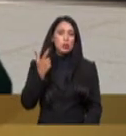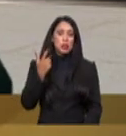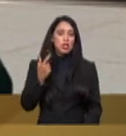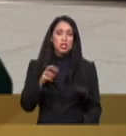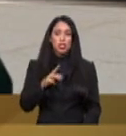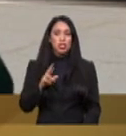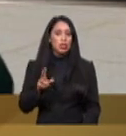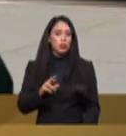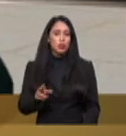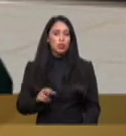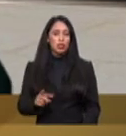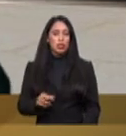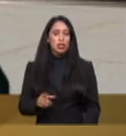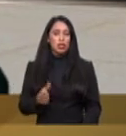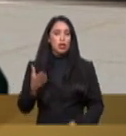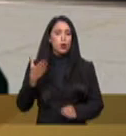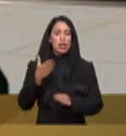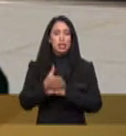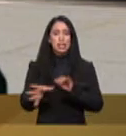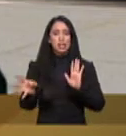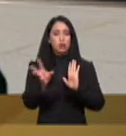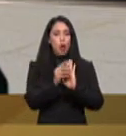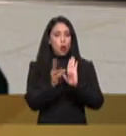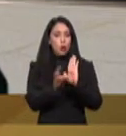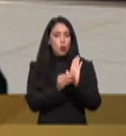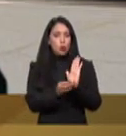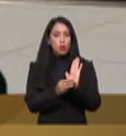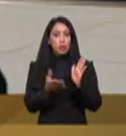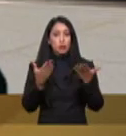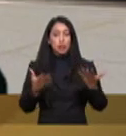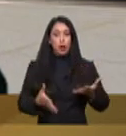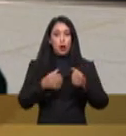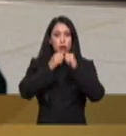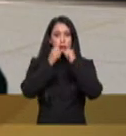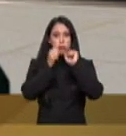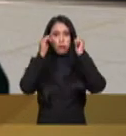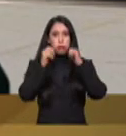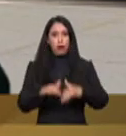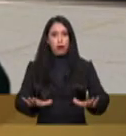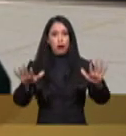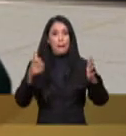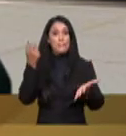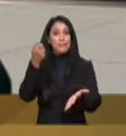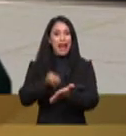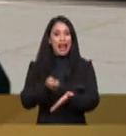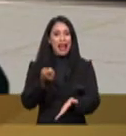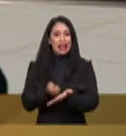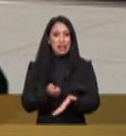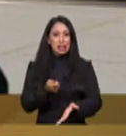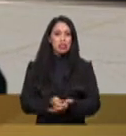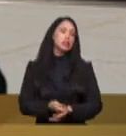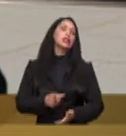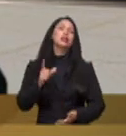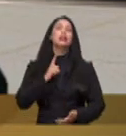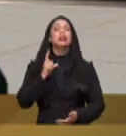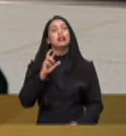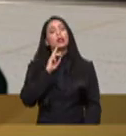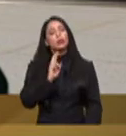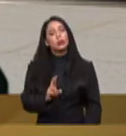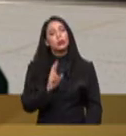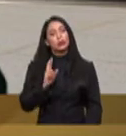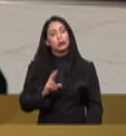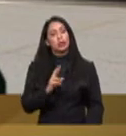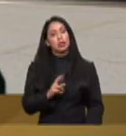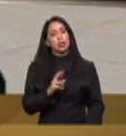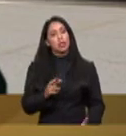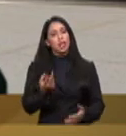seu conteúdo. Incluída entre as formas de impulsionamento, a priorização paga de conteúdos resultantes de